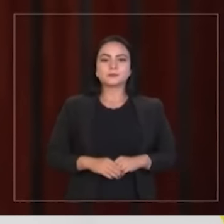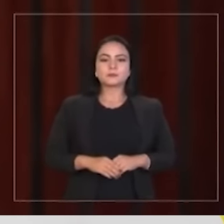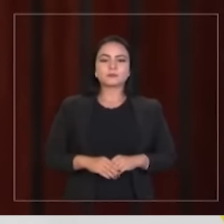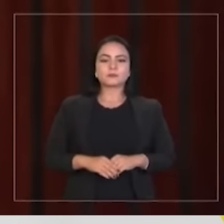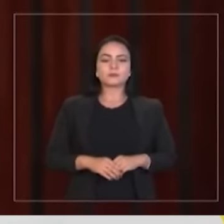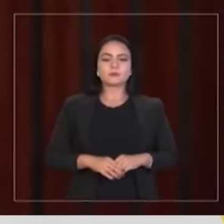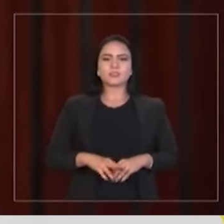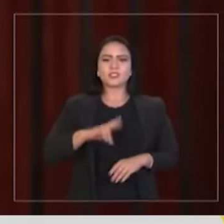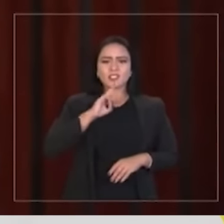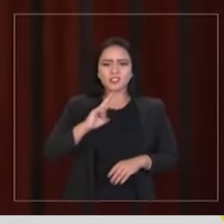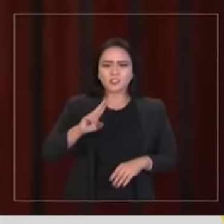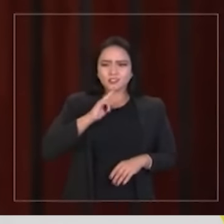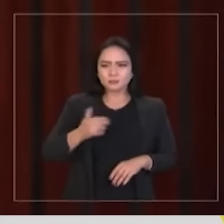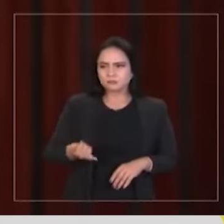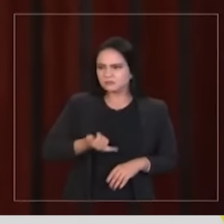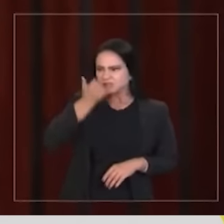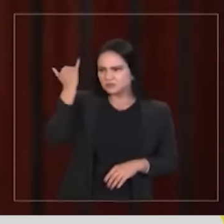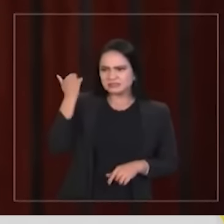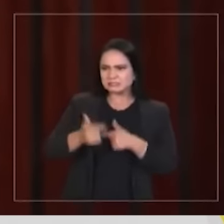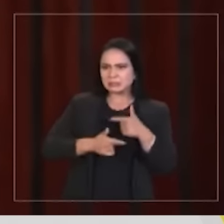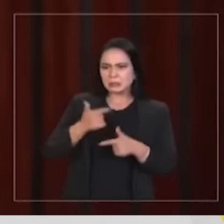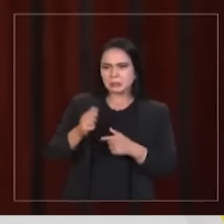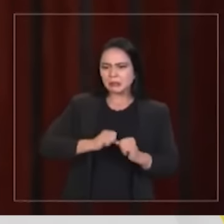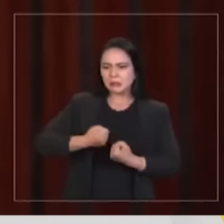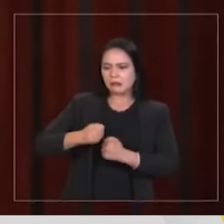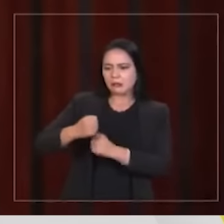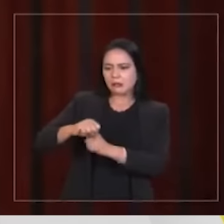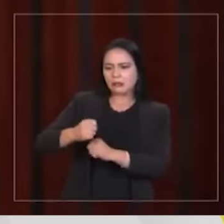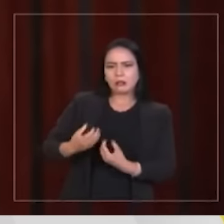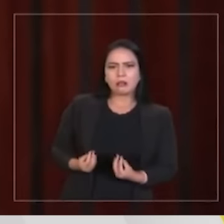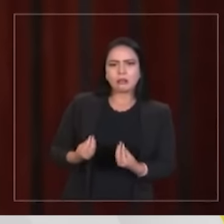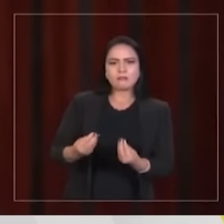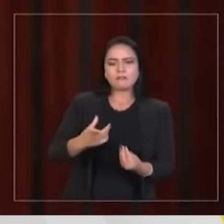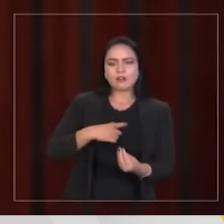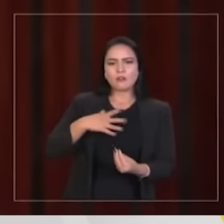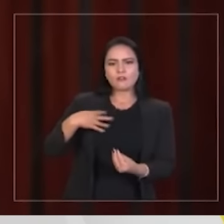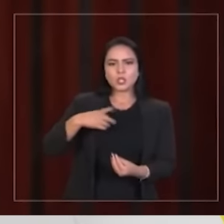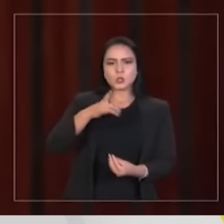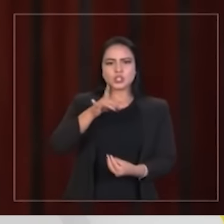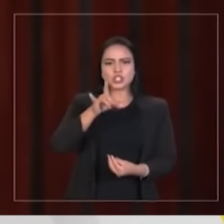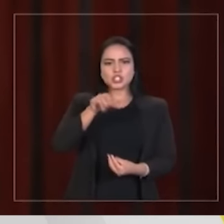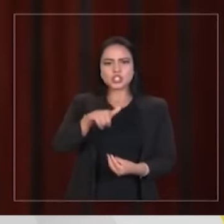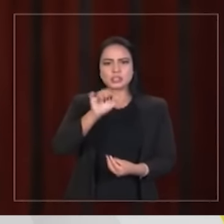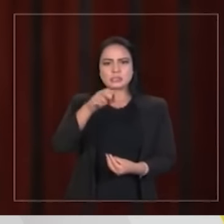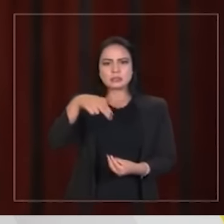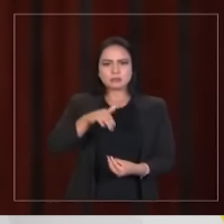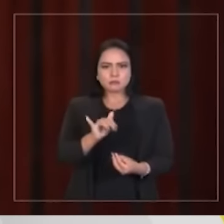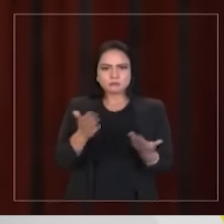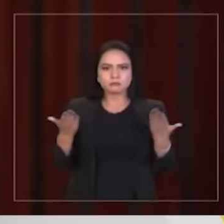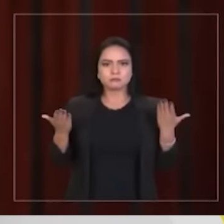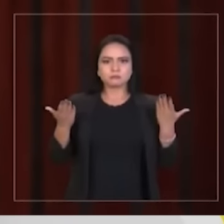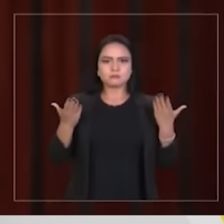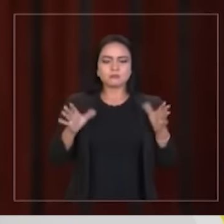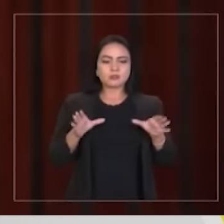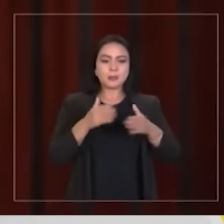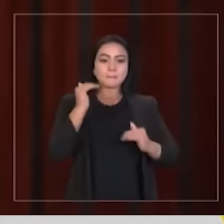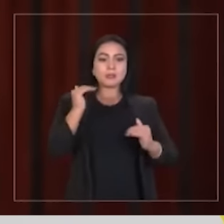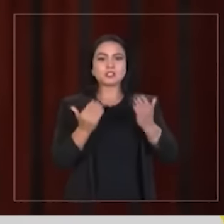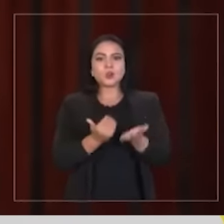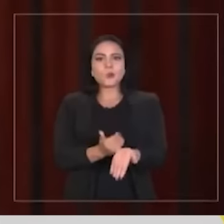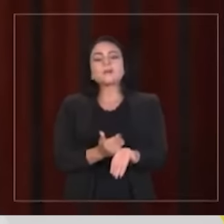estavam reclamando que era um absurdo, empregada doméstica queria levar o filho para Disney. A classe média